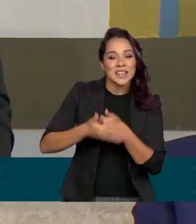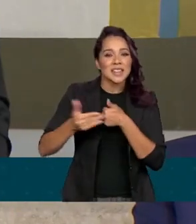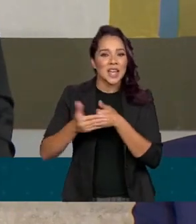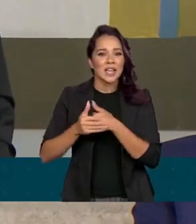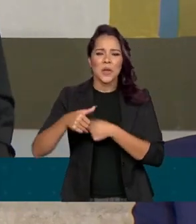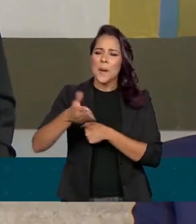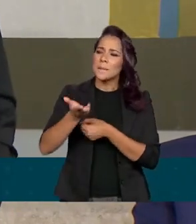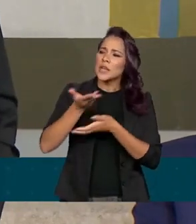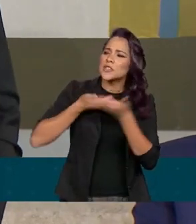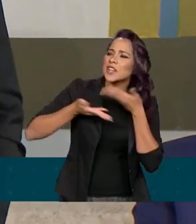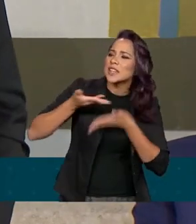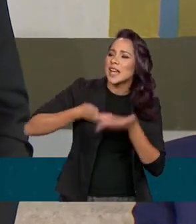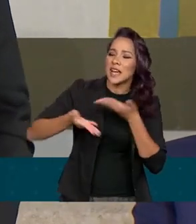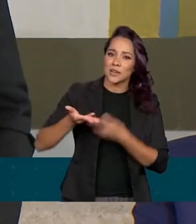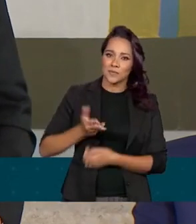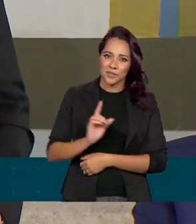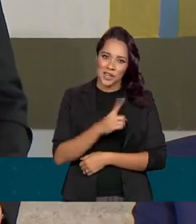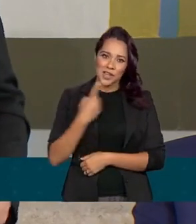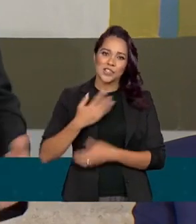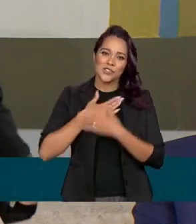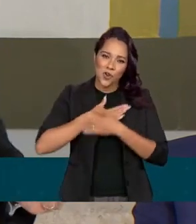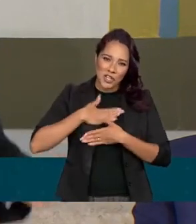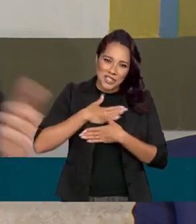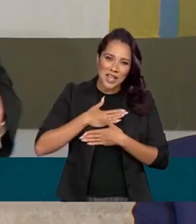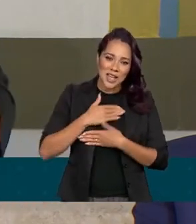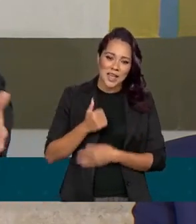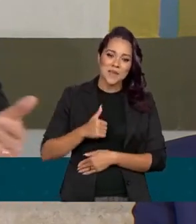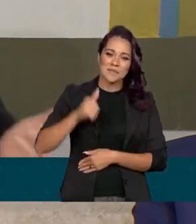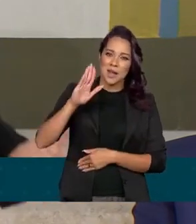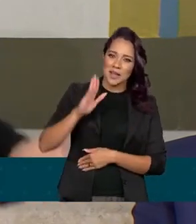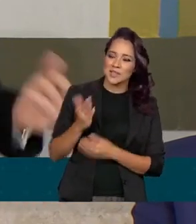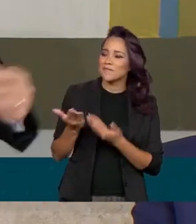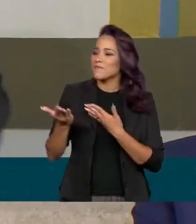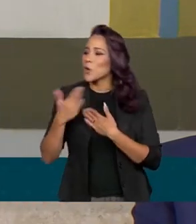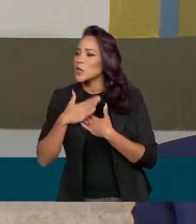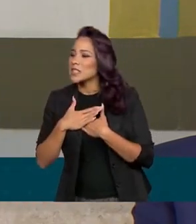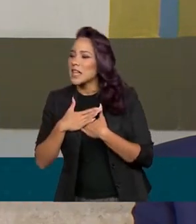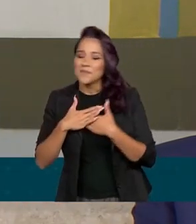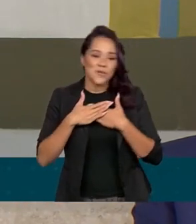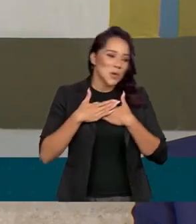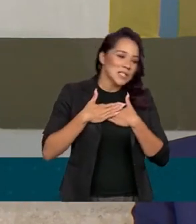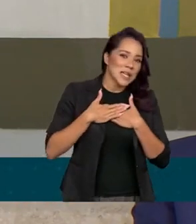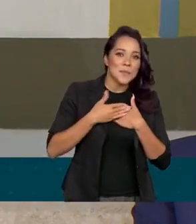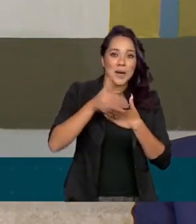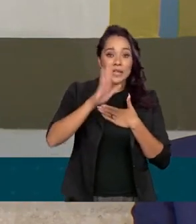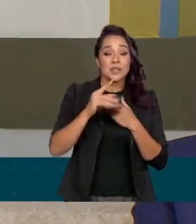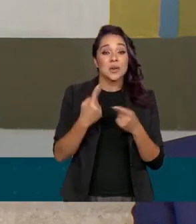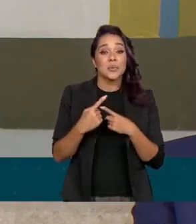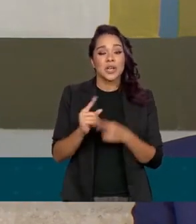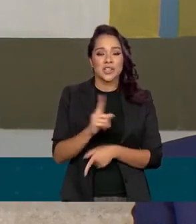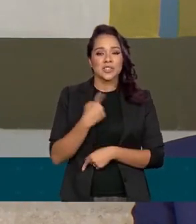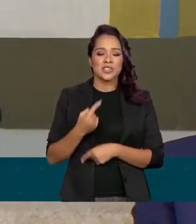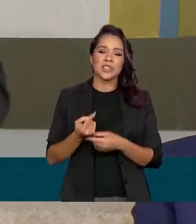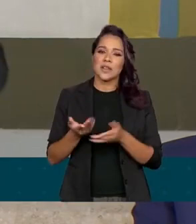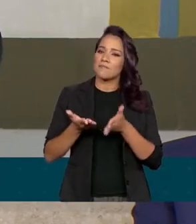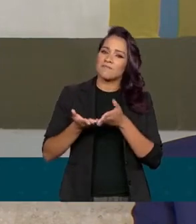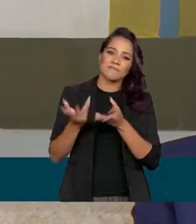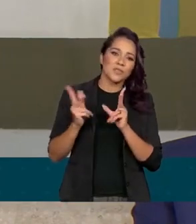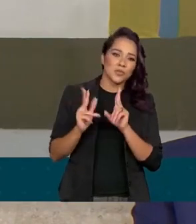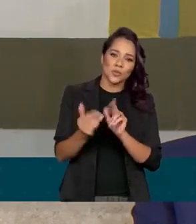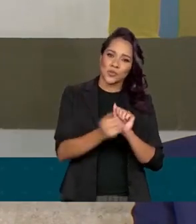mais solidário e a gente gostar mais um dos outros. Afinal de contas, nós estamos no mesmo